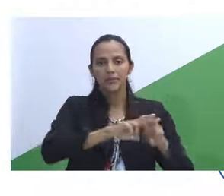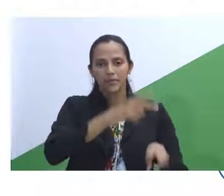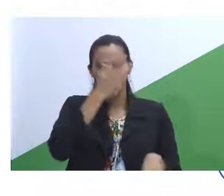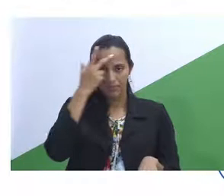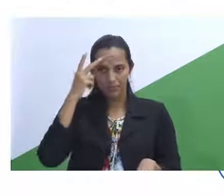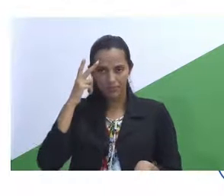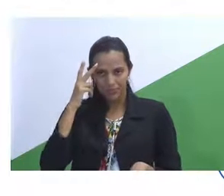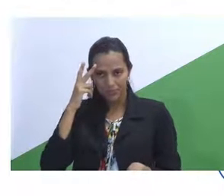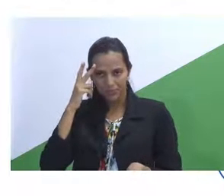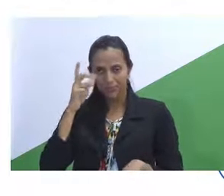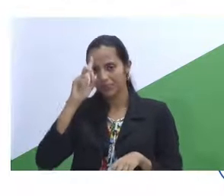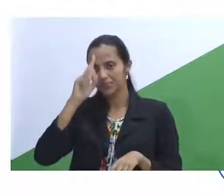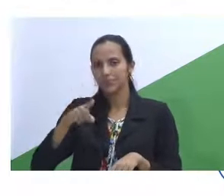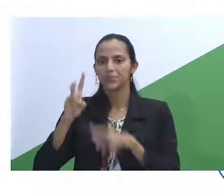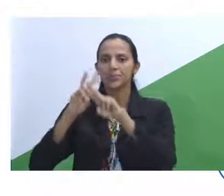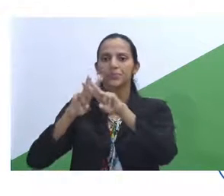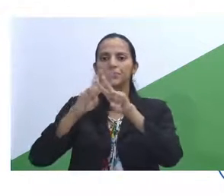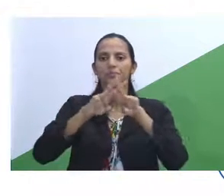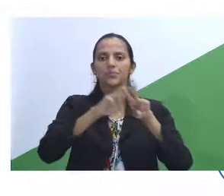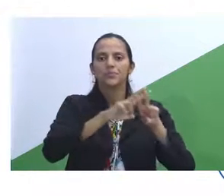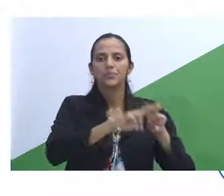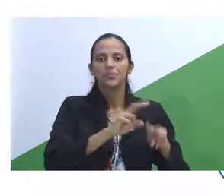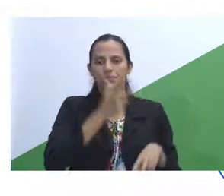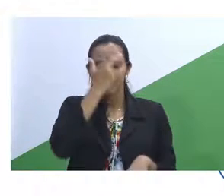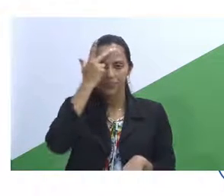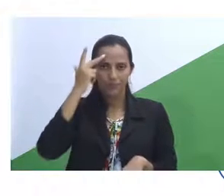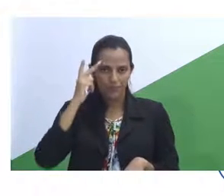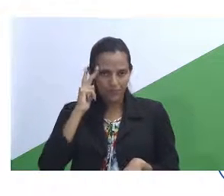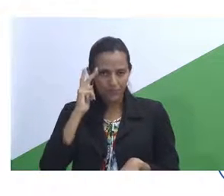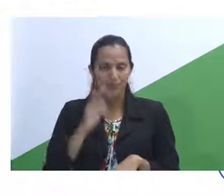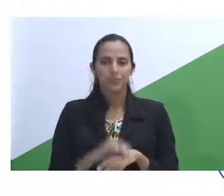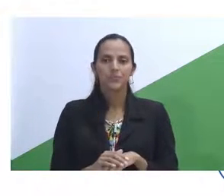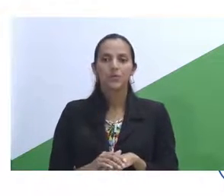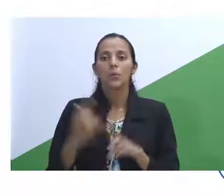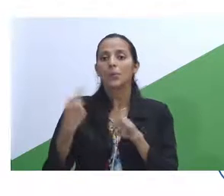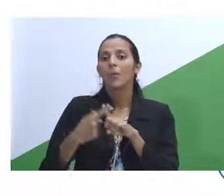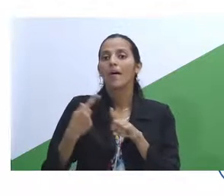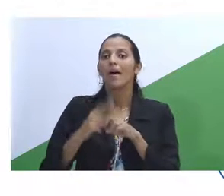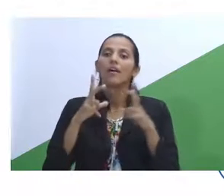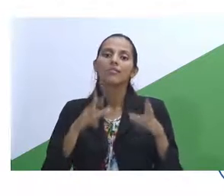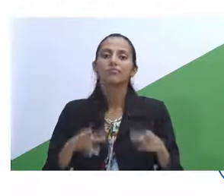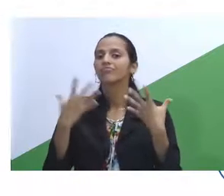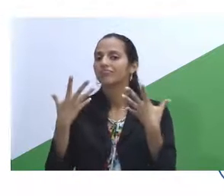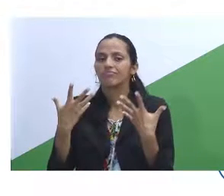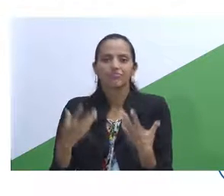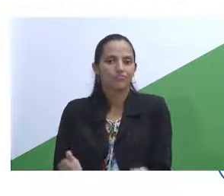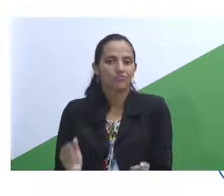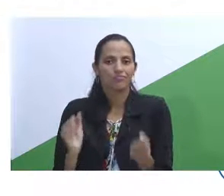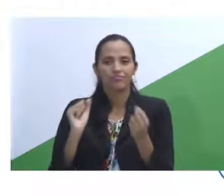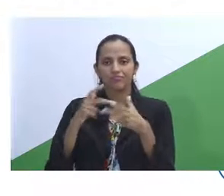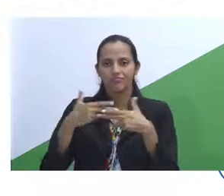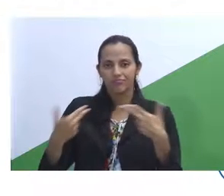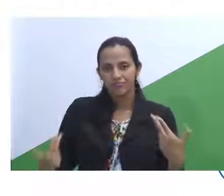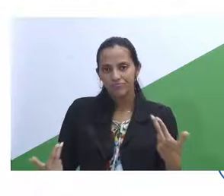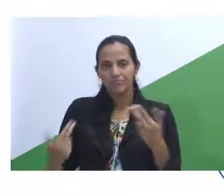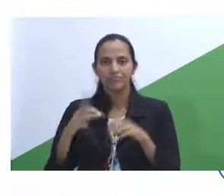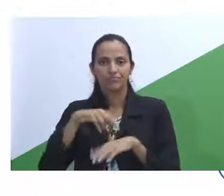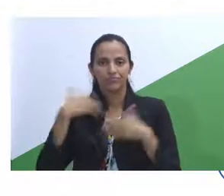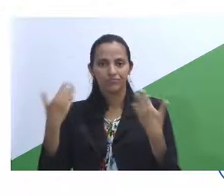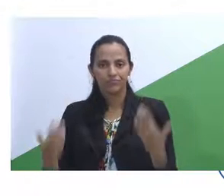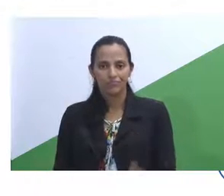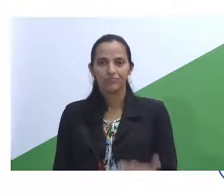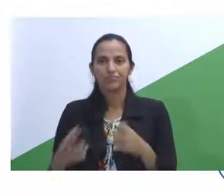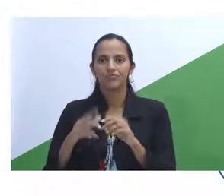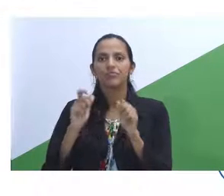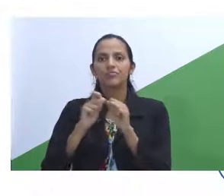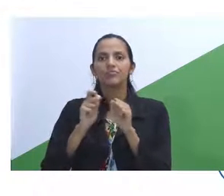se os integralistas estão reagindo, então, no primeiro momento a esse governo, o a gente vai fazer? Pegar, então, todos os